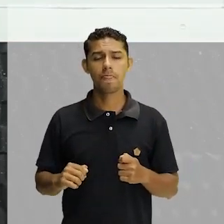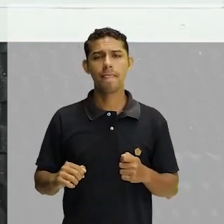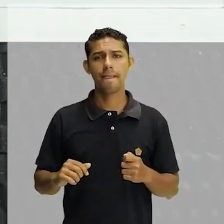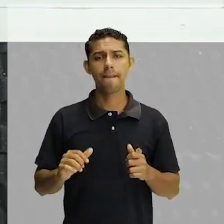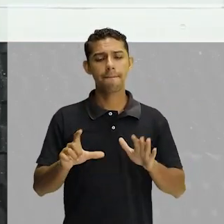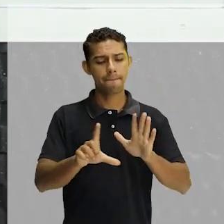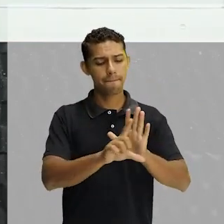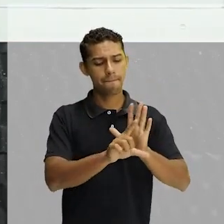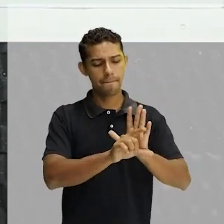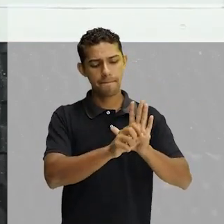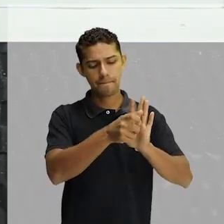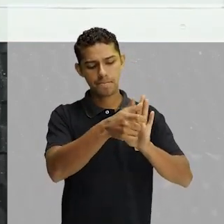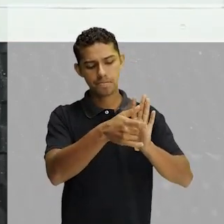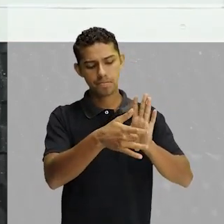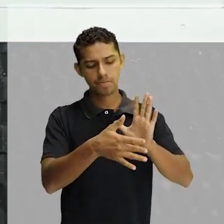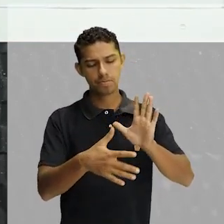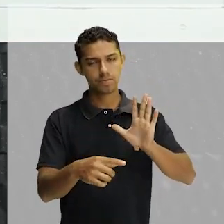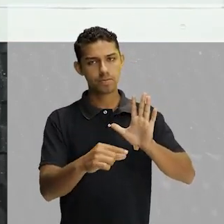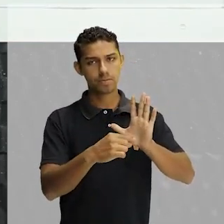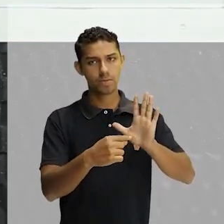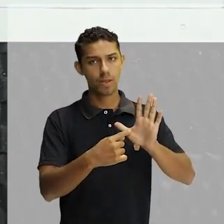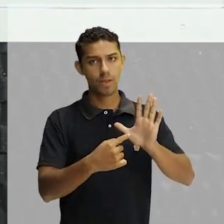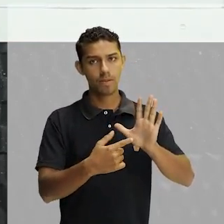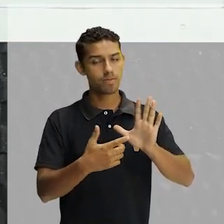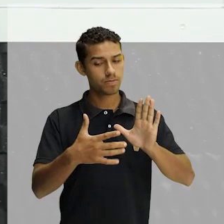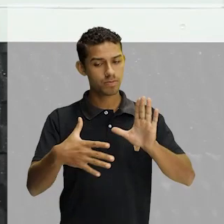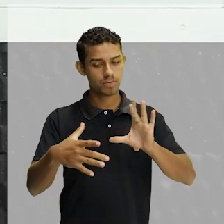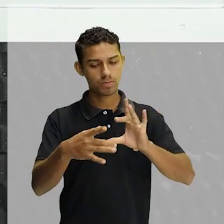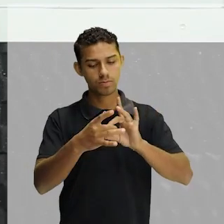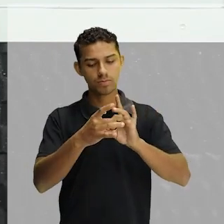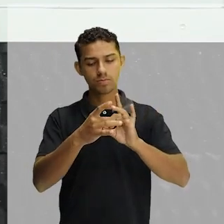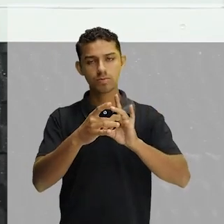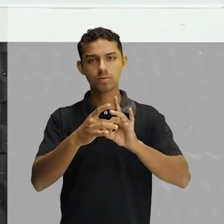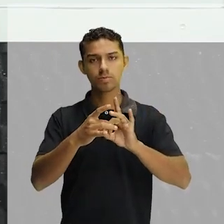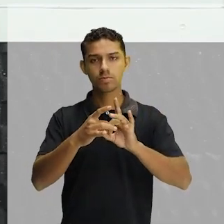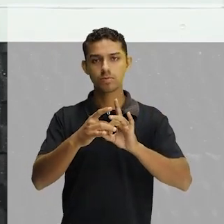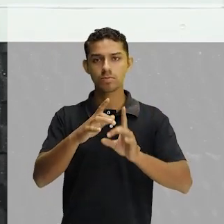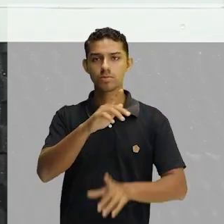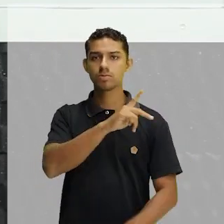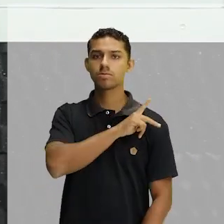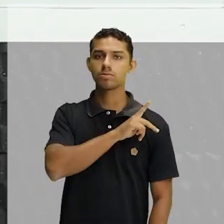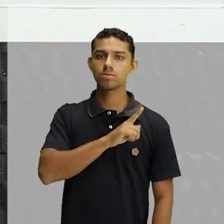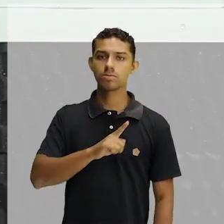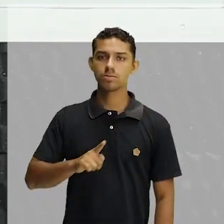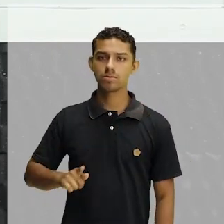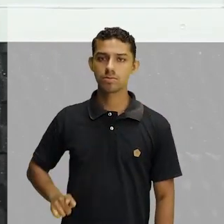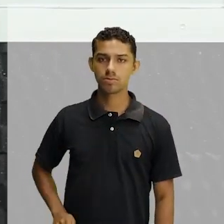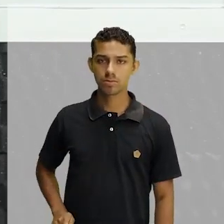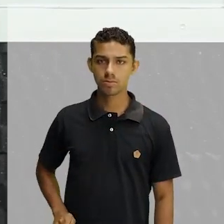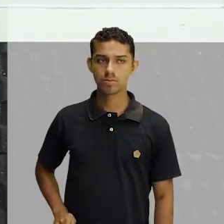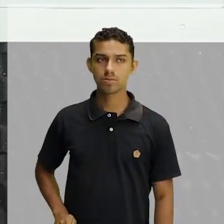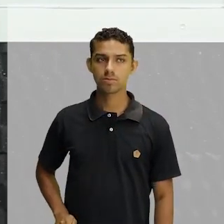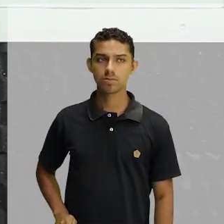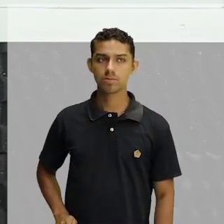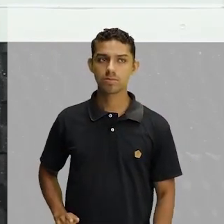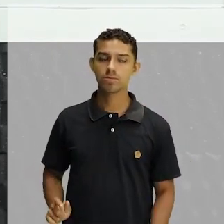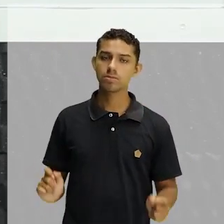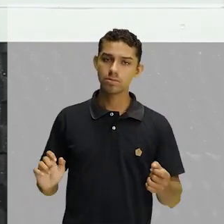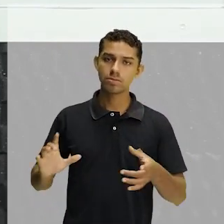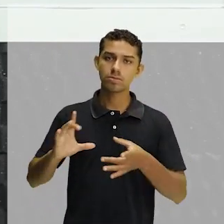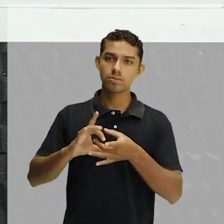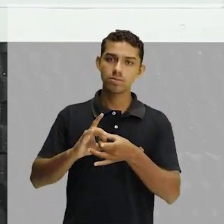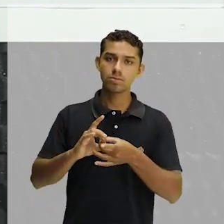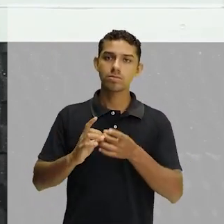personificada, certo? Ela estará intimamente ligada ao rei. E é bem aqui que